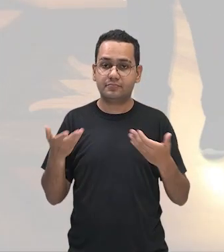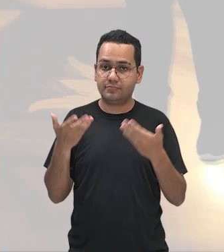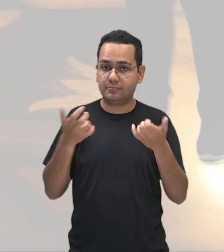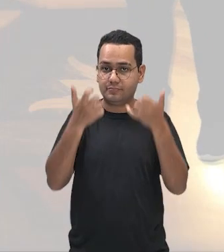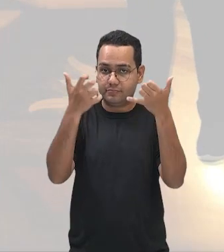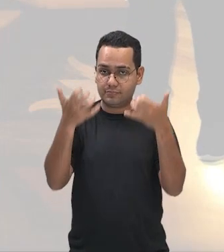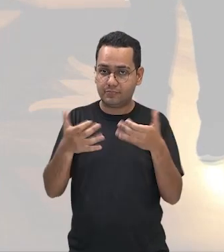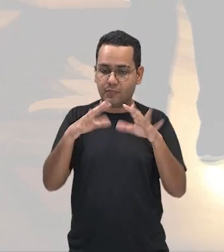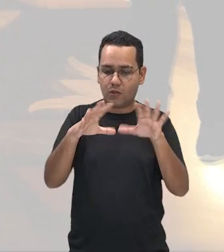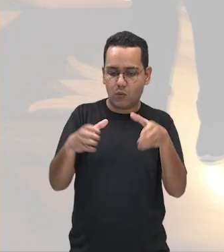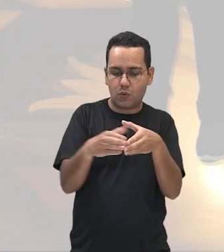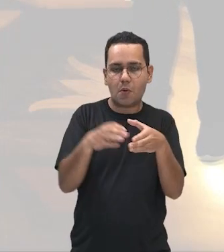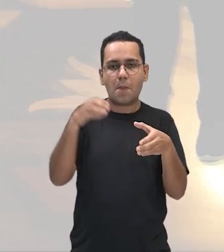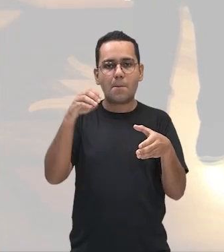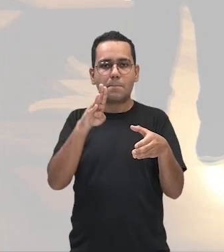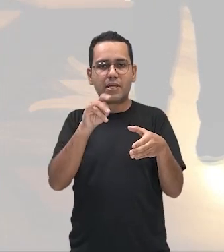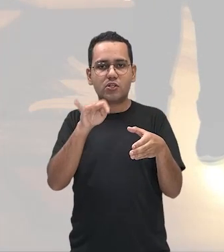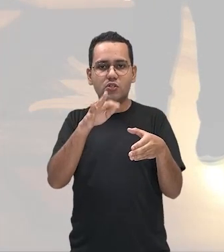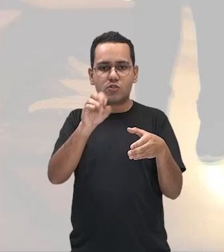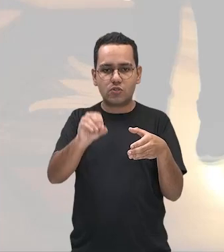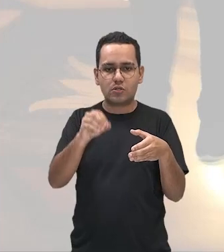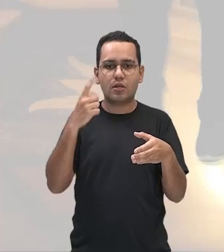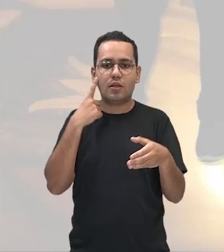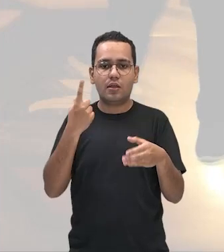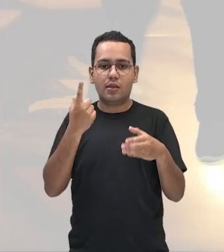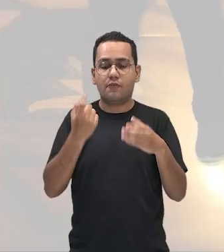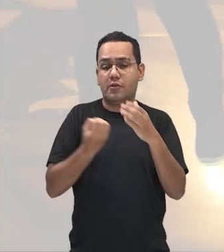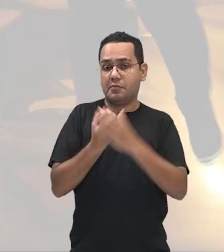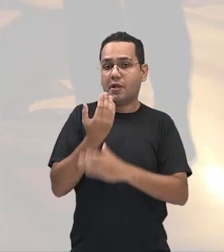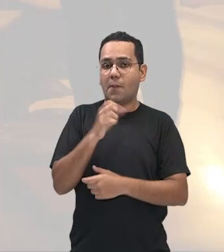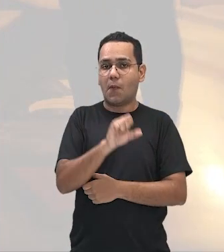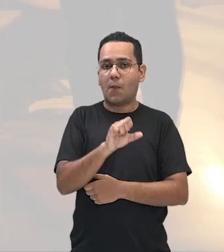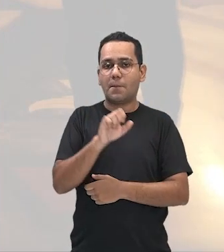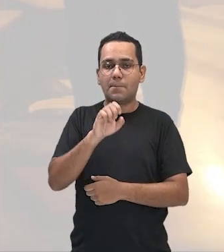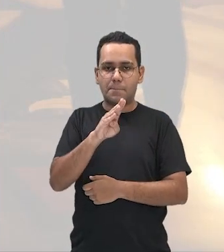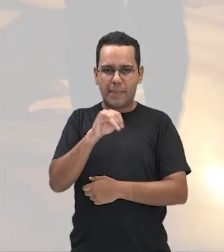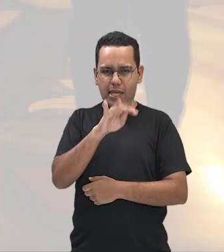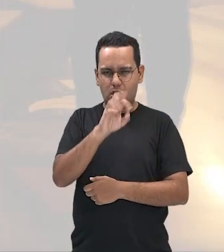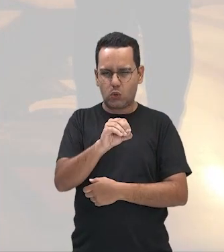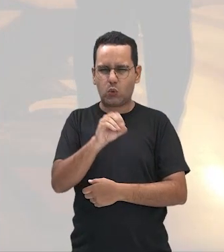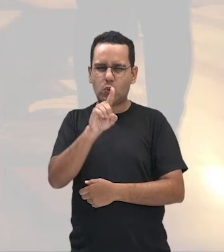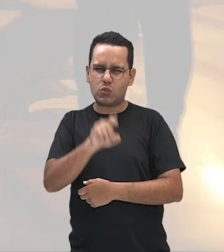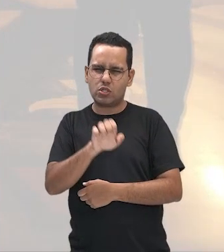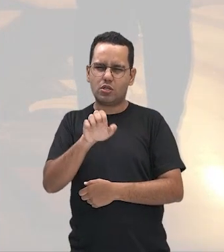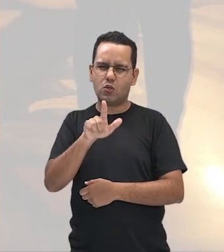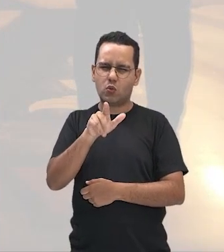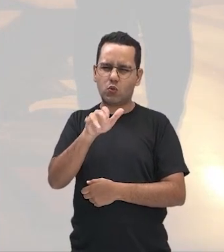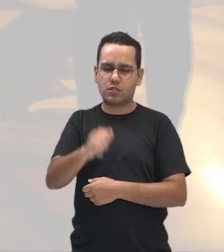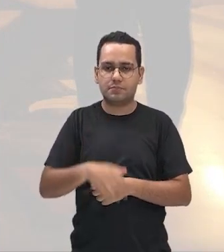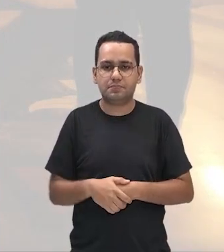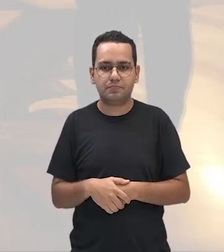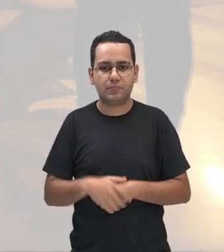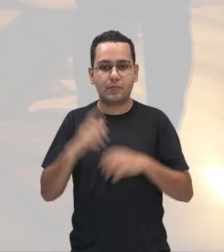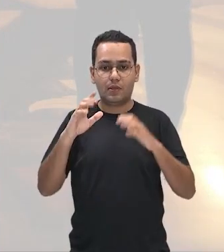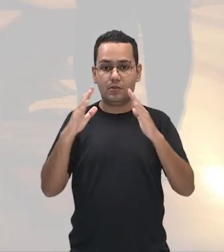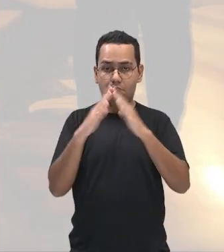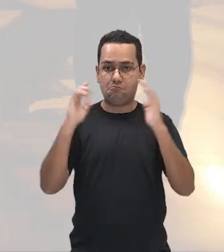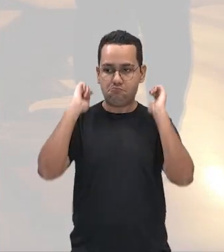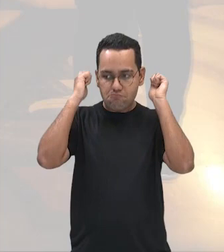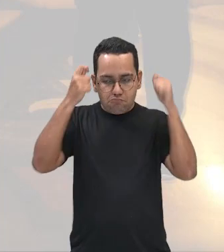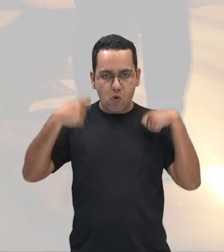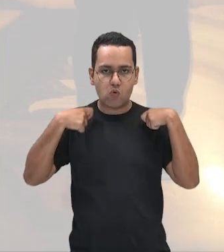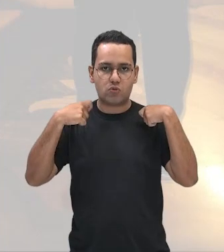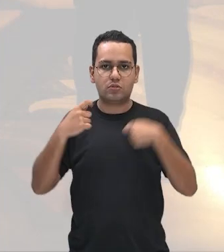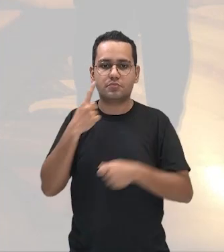dos Beneditinos, ordem fundada por Bento de Núrcia. É uma das maiores ordens de monges. Monte Cassino é